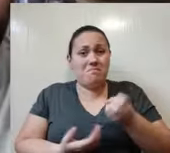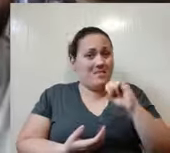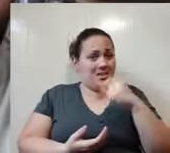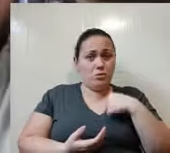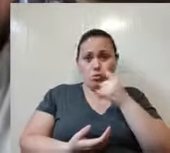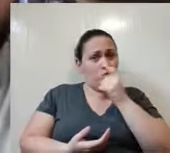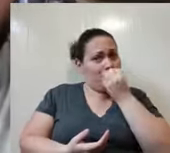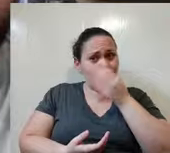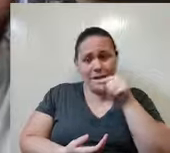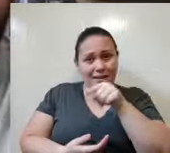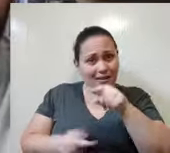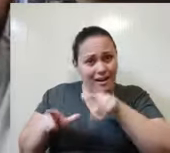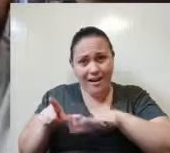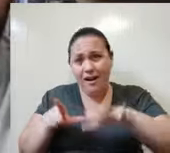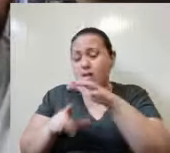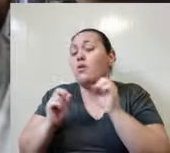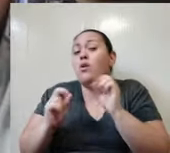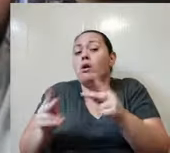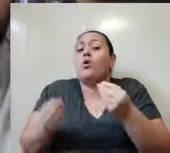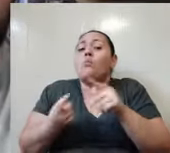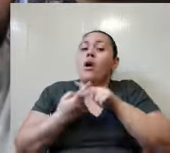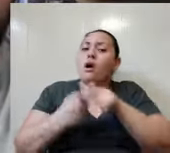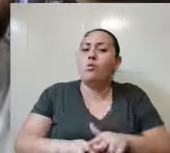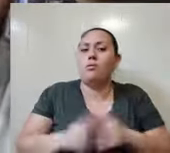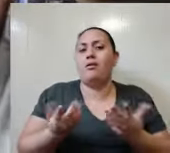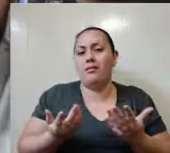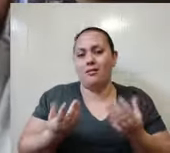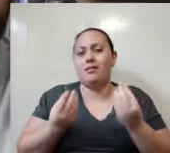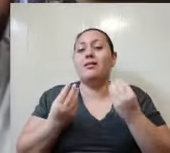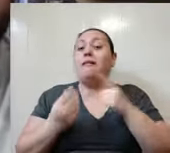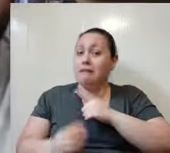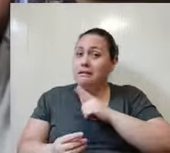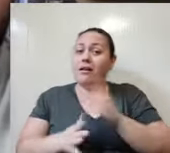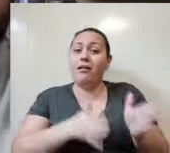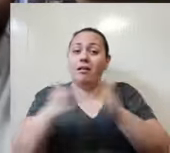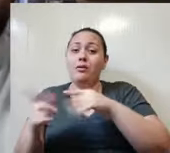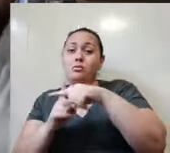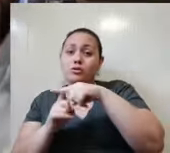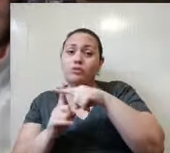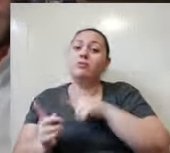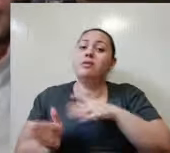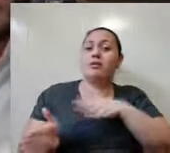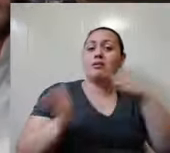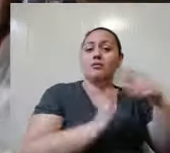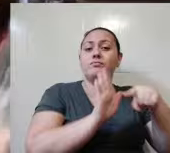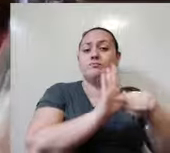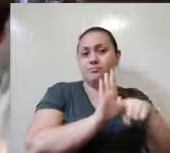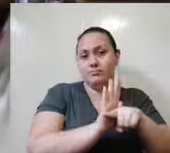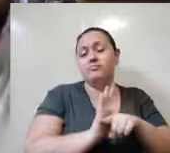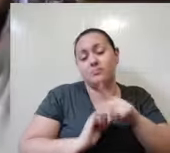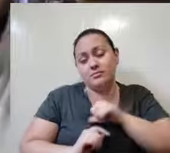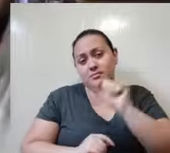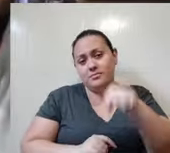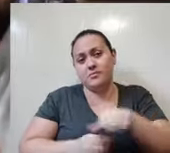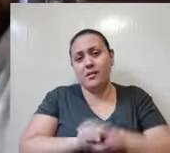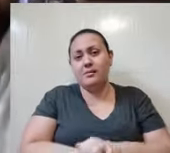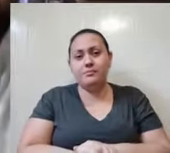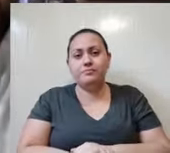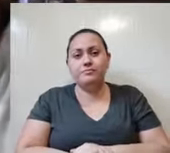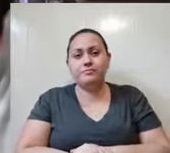e entender que também pontos frágeis e pontos fortes. Isso. E daí a gente entra na questão de que